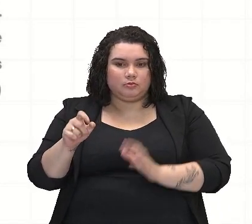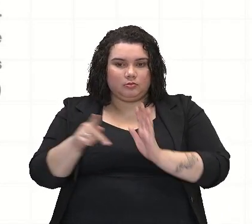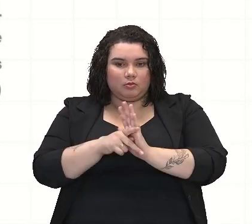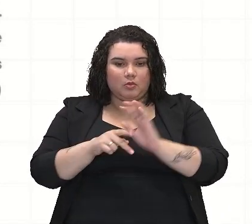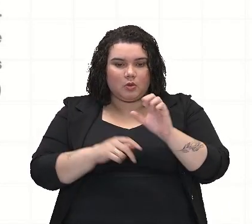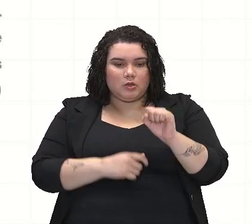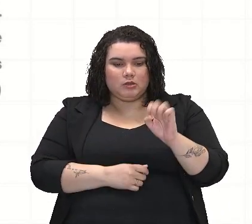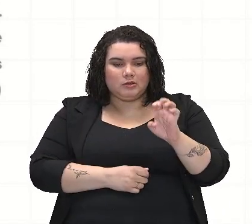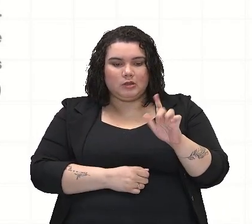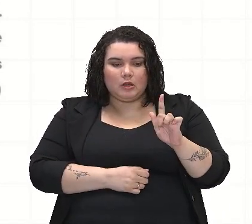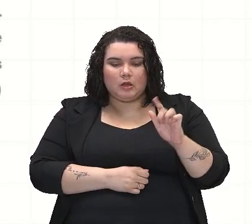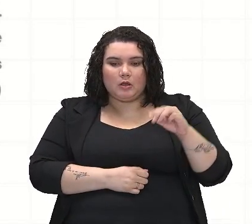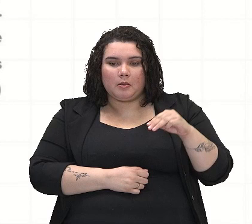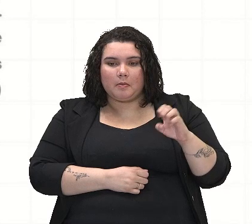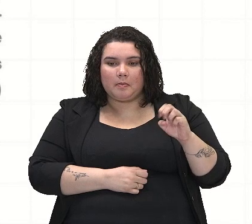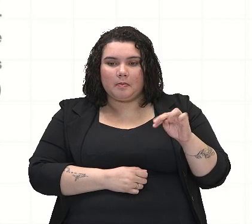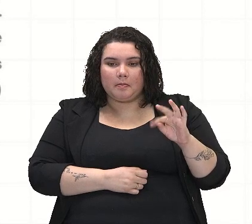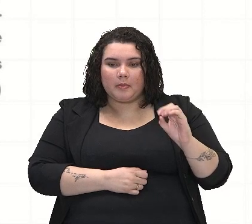AB, então,